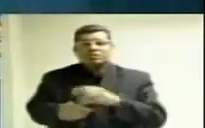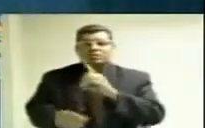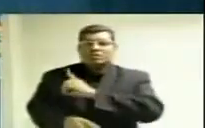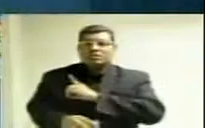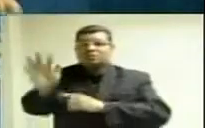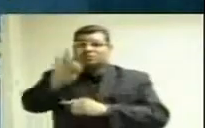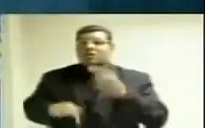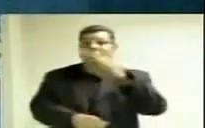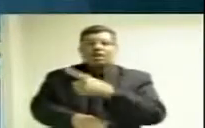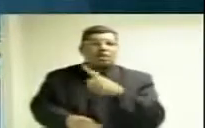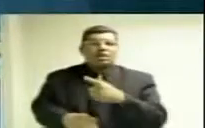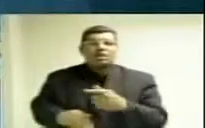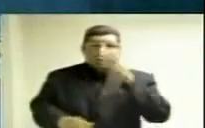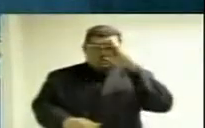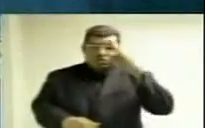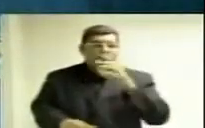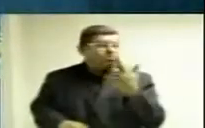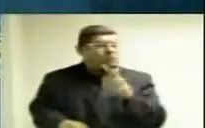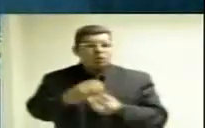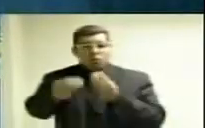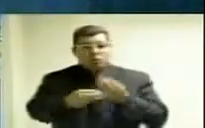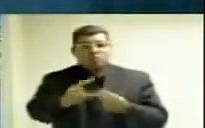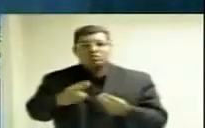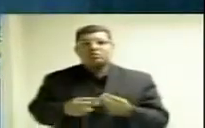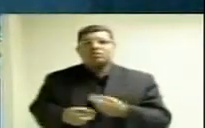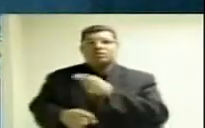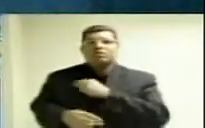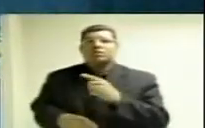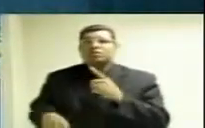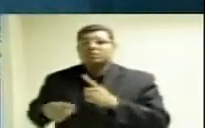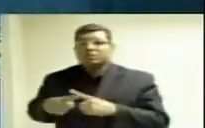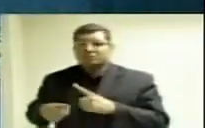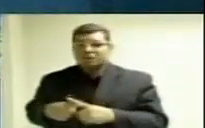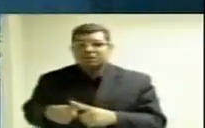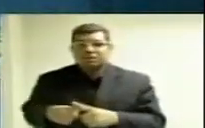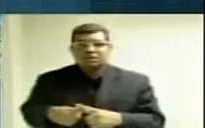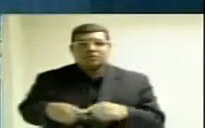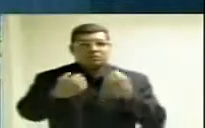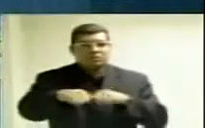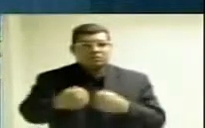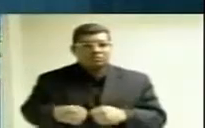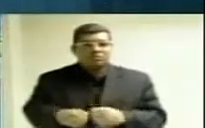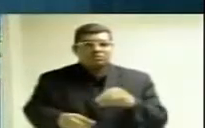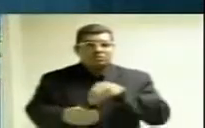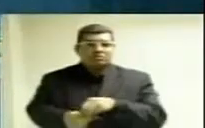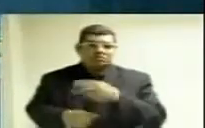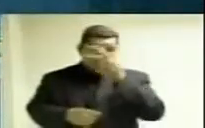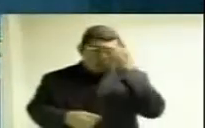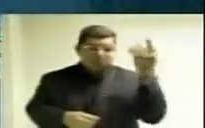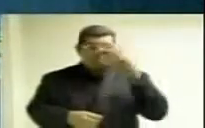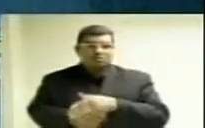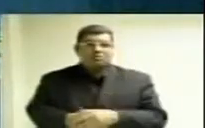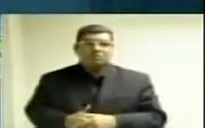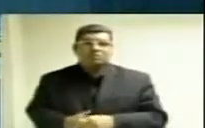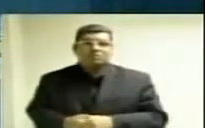delegado federal lá, ou um general do Exército, ou um xerife. O que precisa é colocar alguém